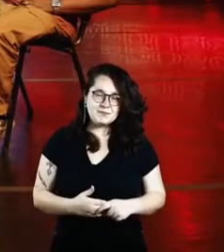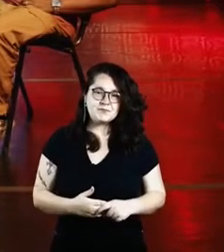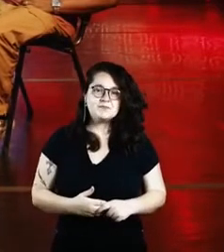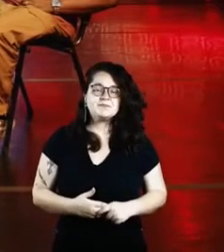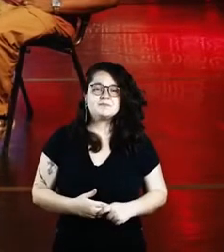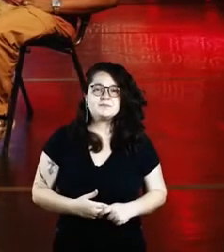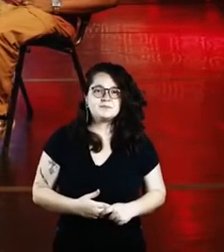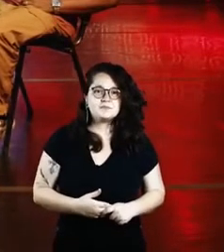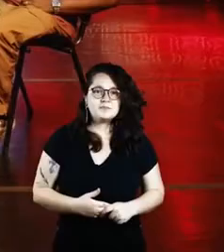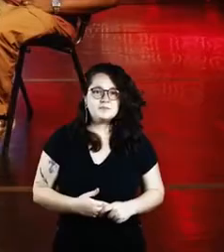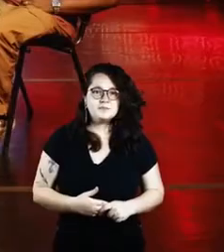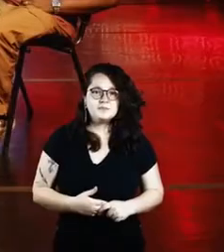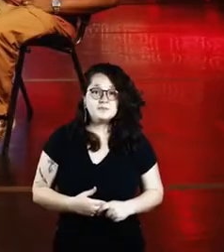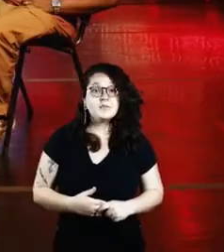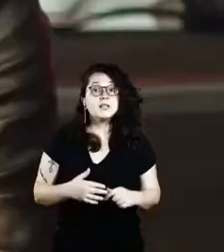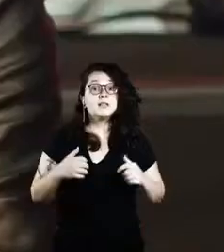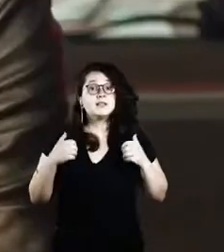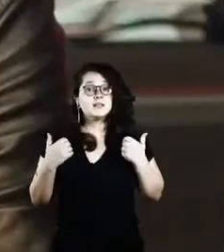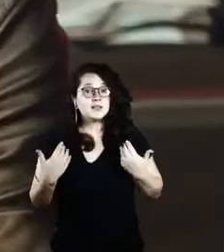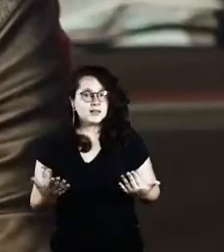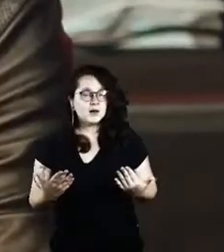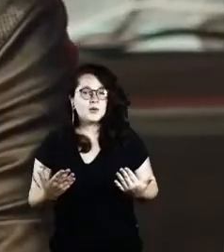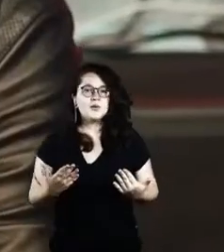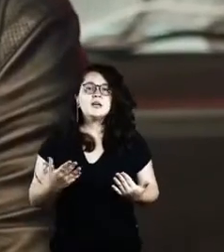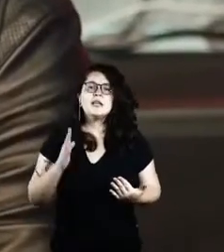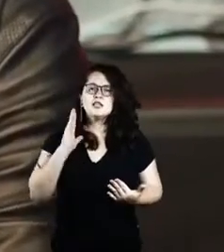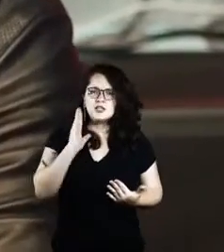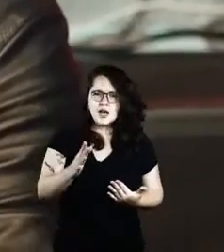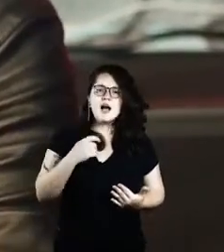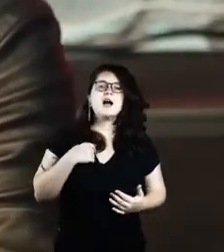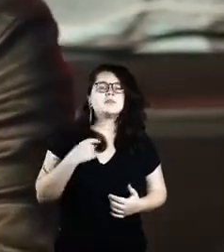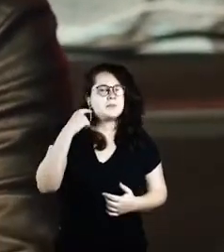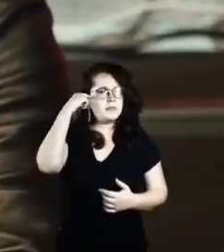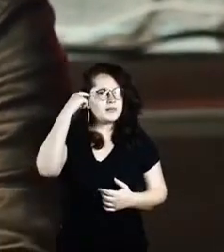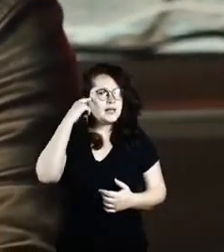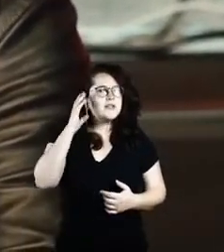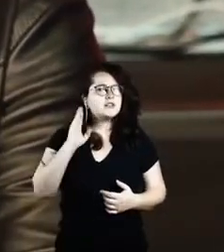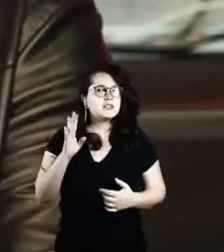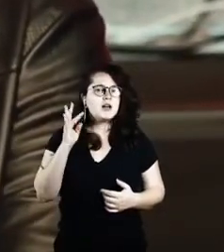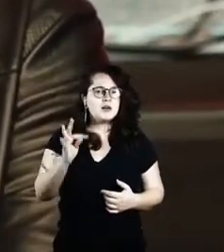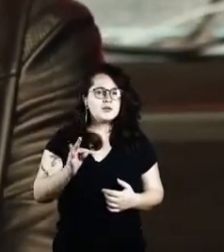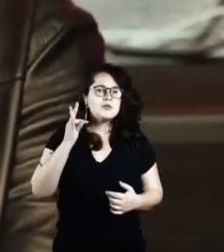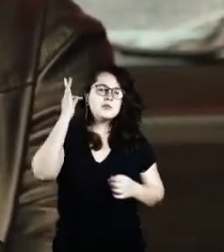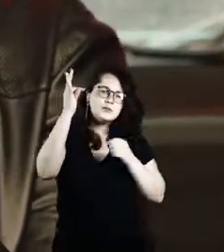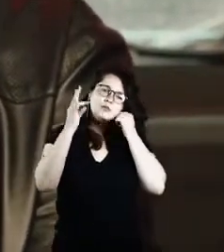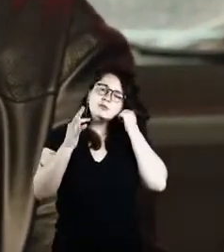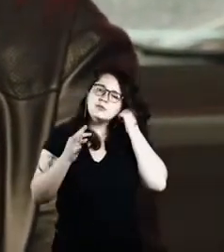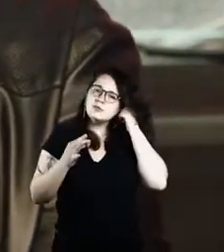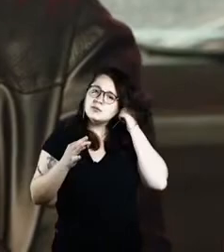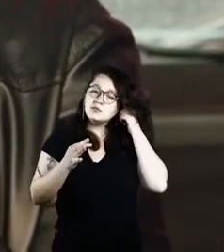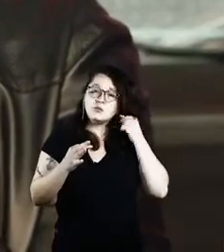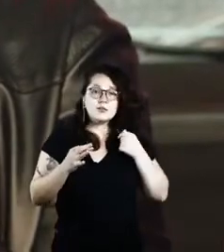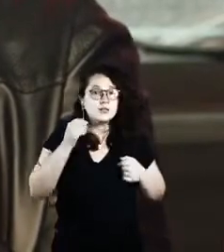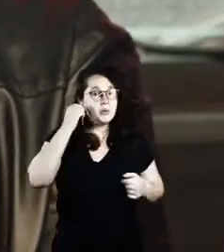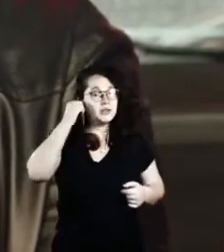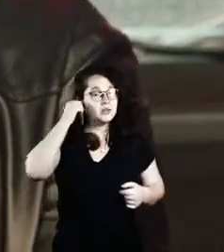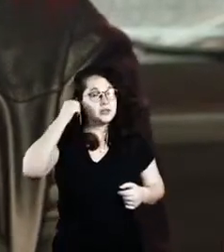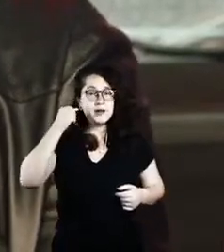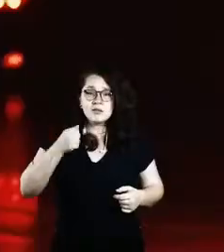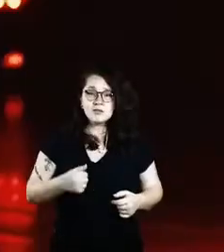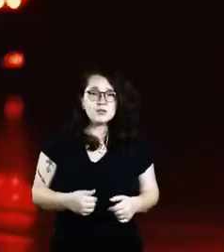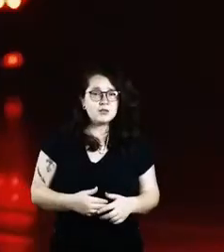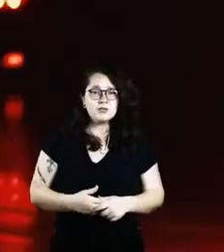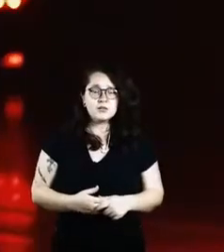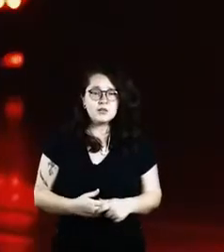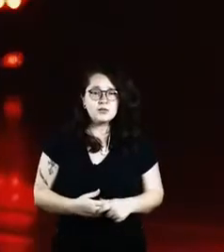Então, já era um pensamento empreendedor, né? Aí já começou a criar uma coisa que a gente viu